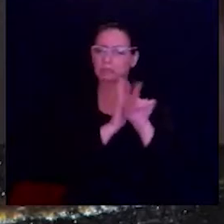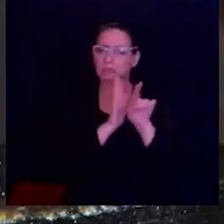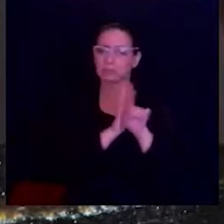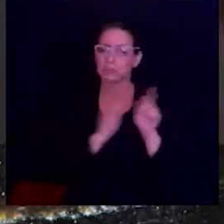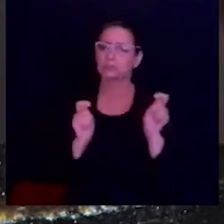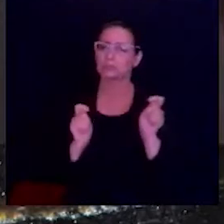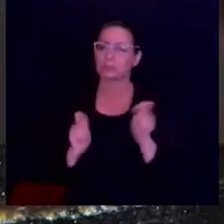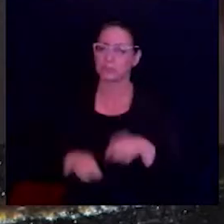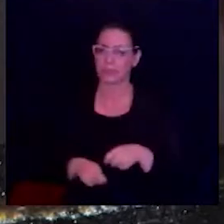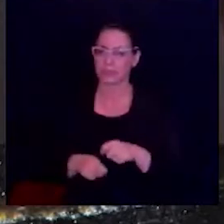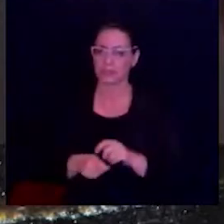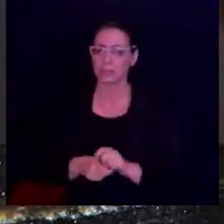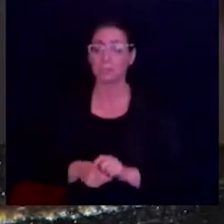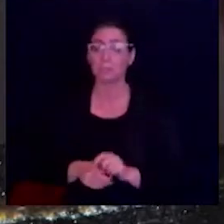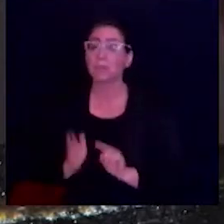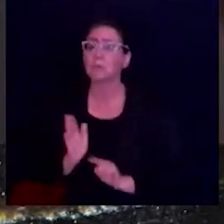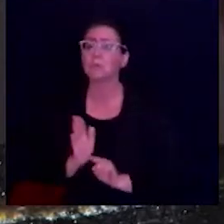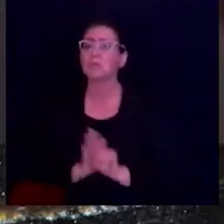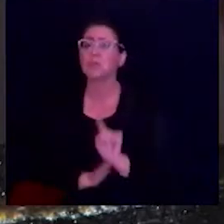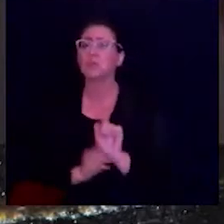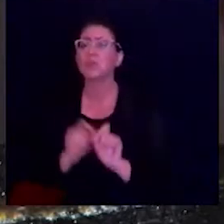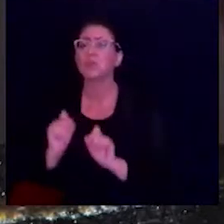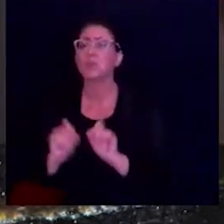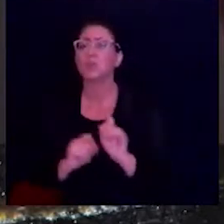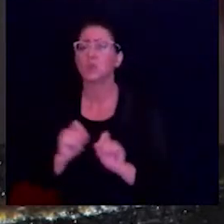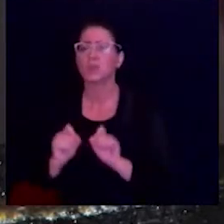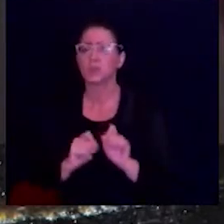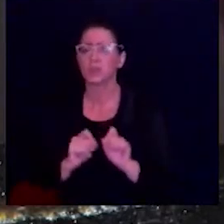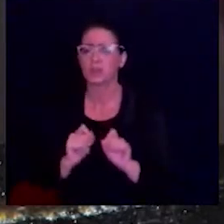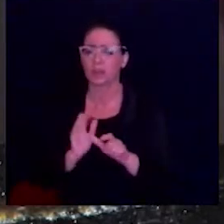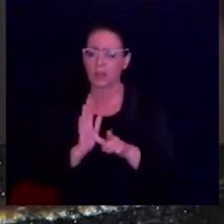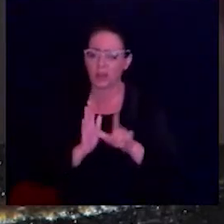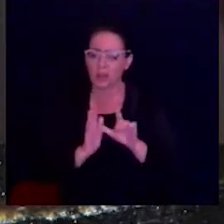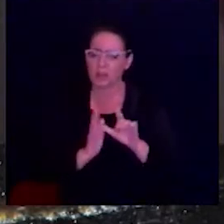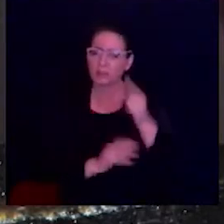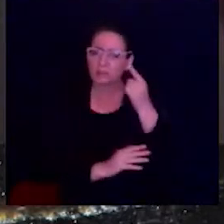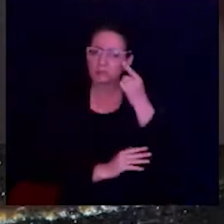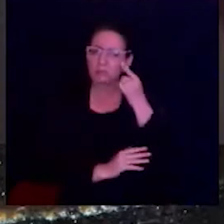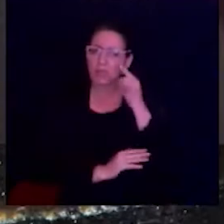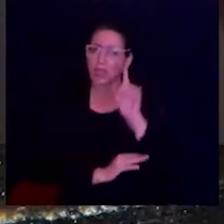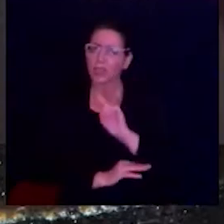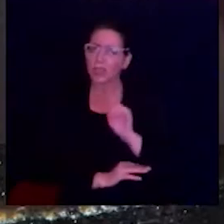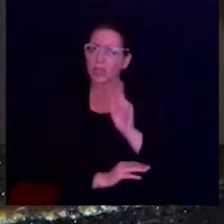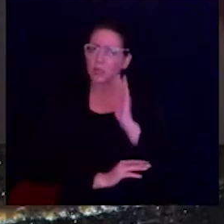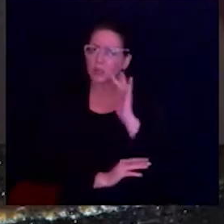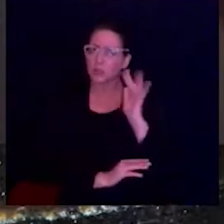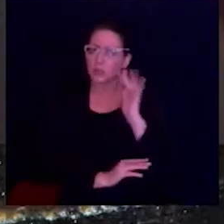fazer. Perguntas que, previamente, nem poderiam ter sido sonhadas.